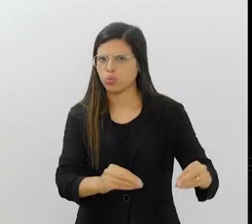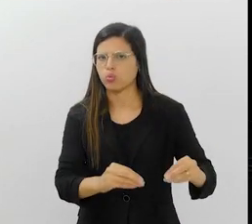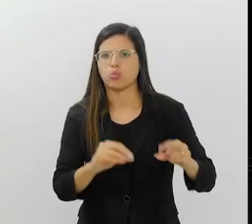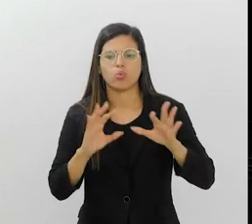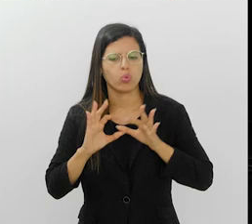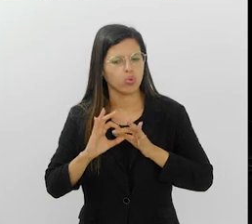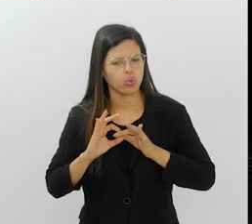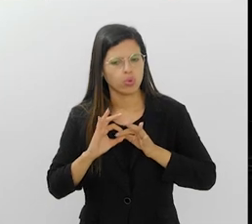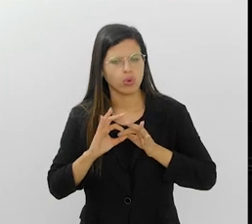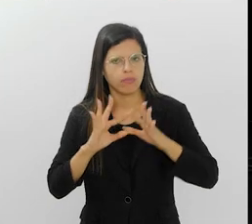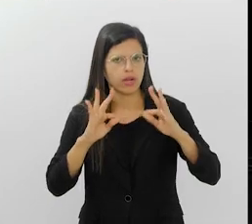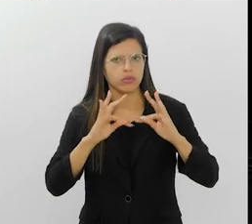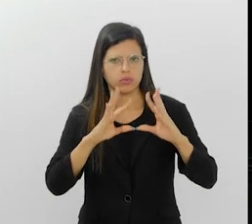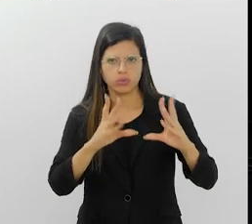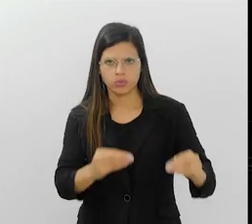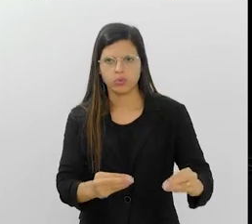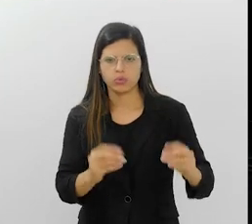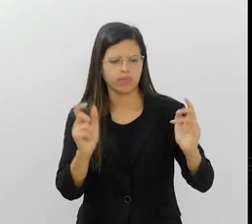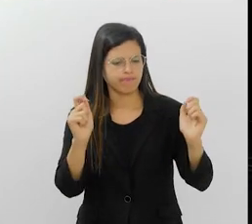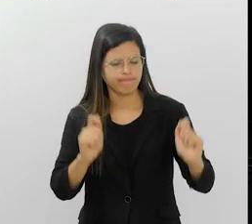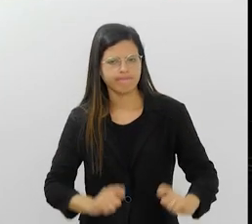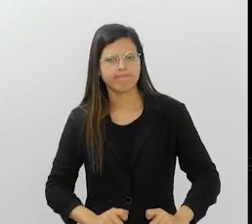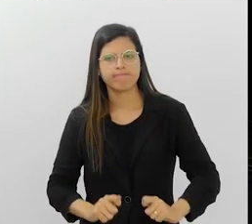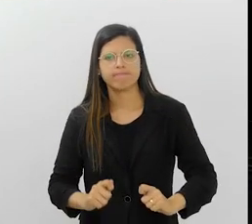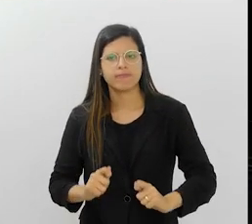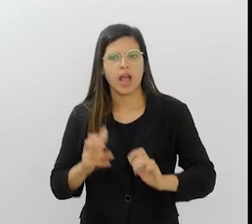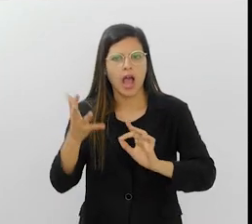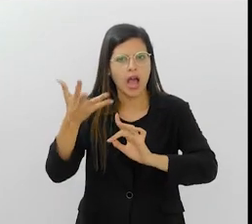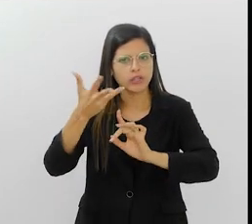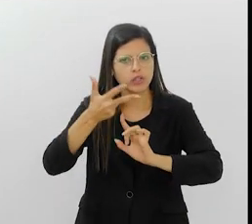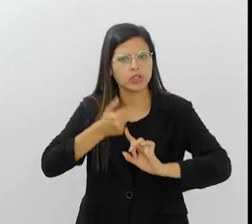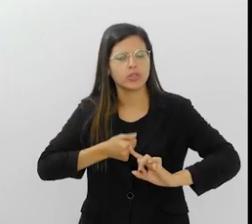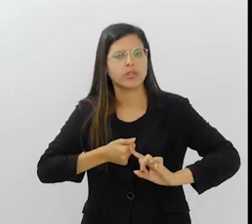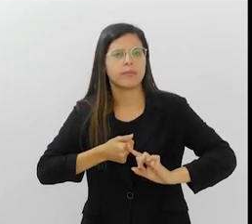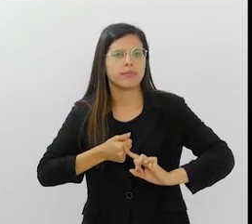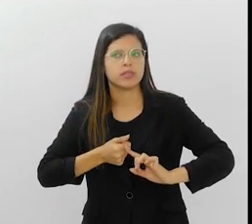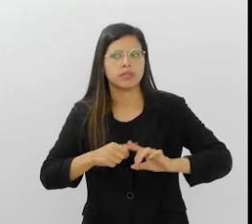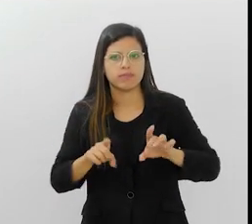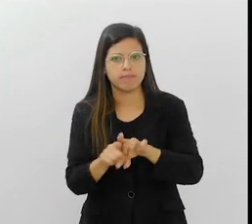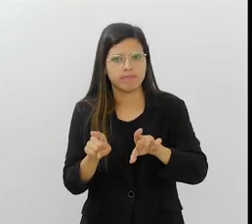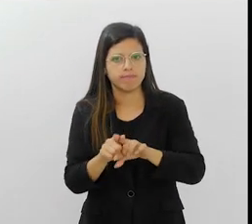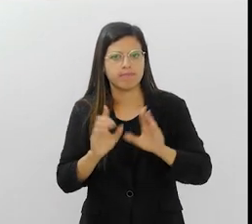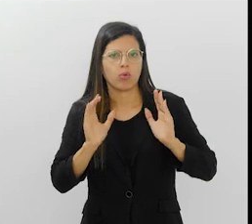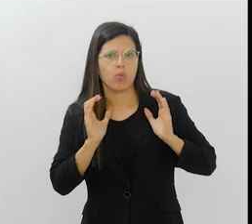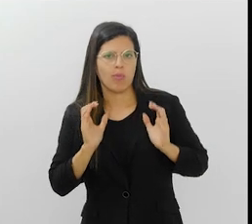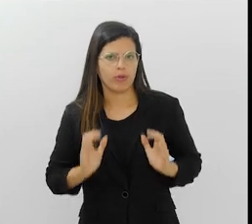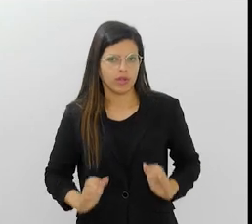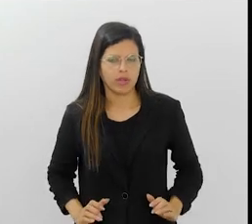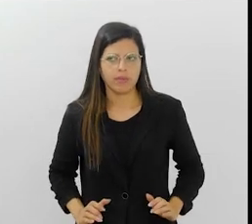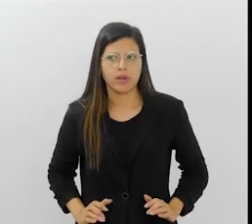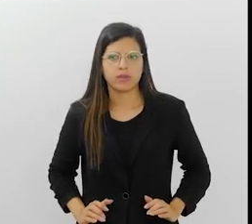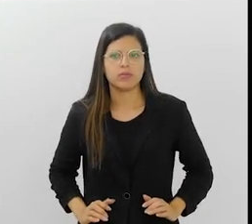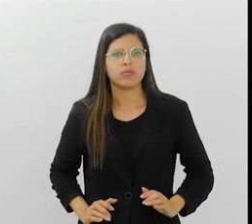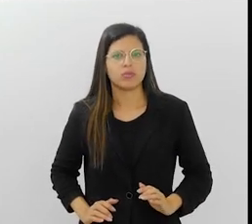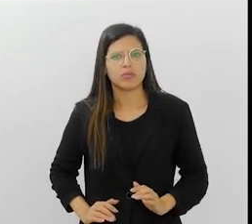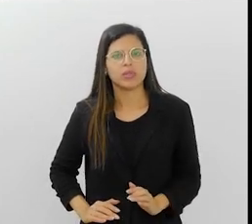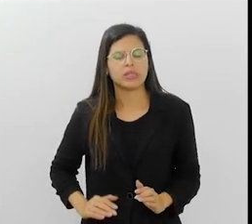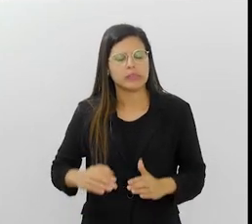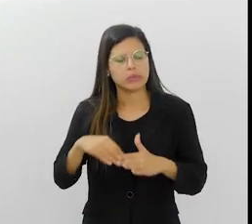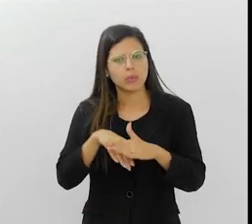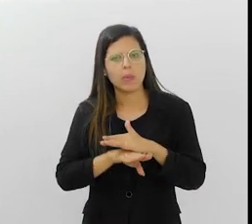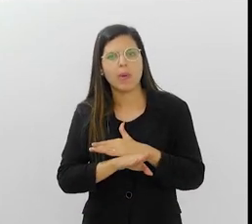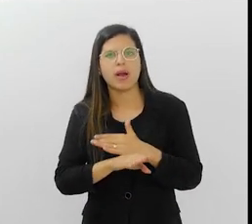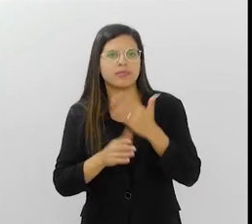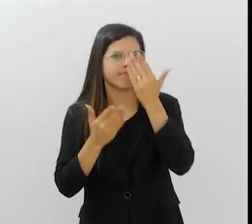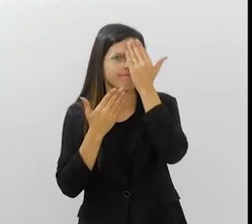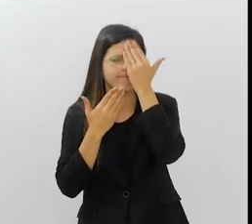Tudo é permitido. Tudo. Tanto artisticamente como de comportamento. Então, eu guardo isso até hoje.